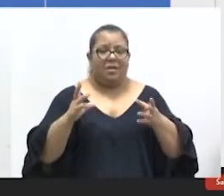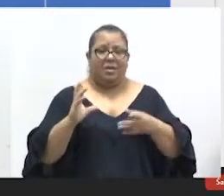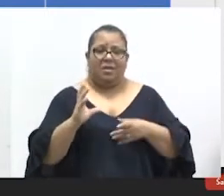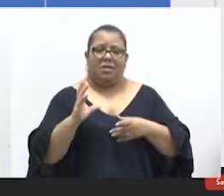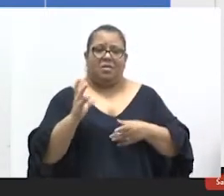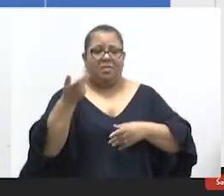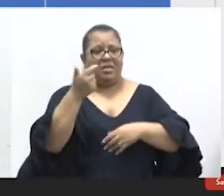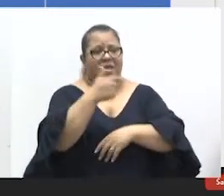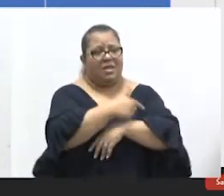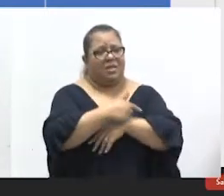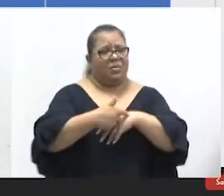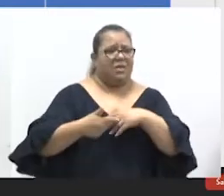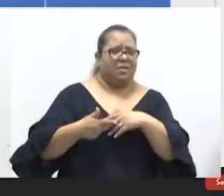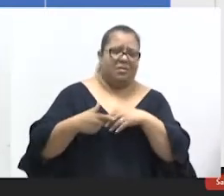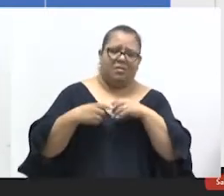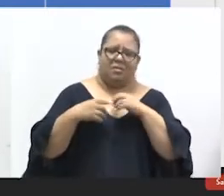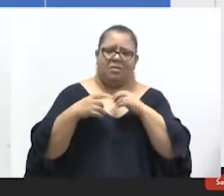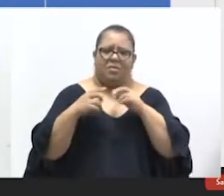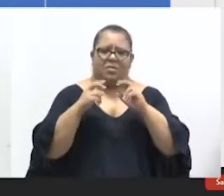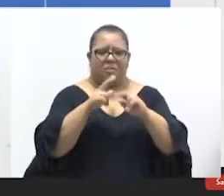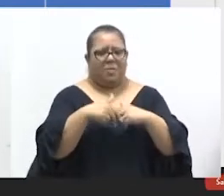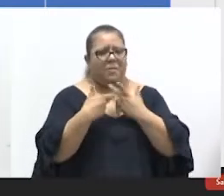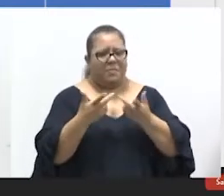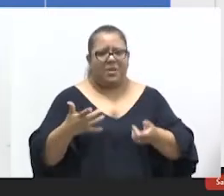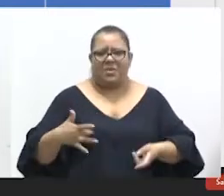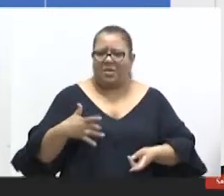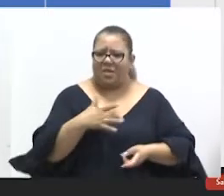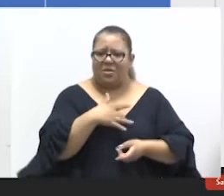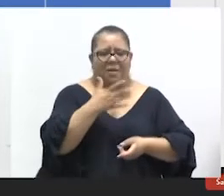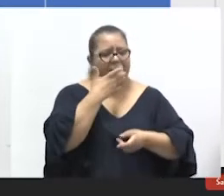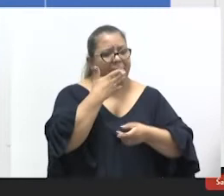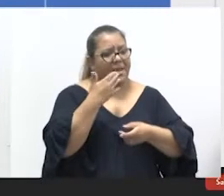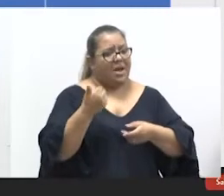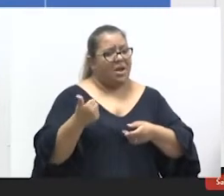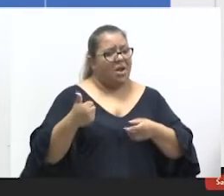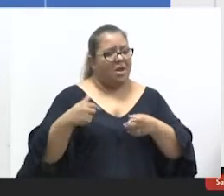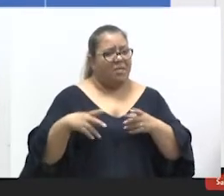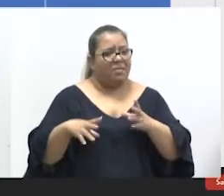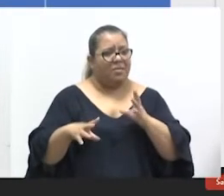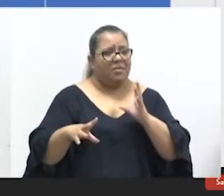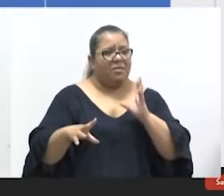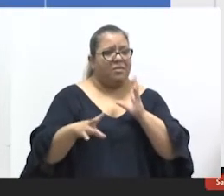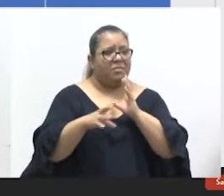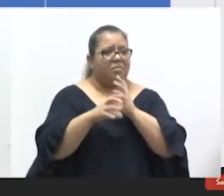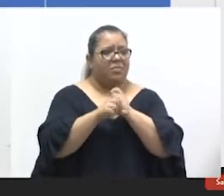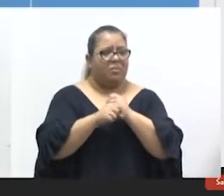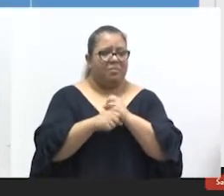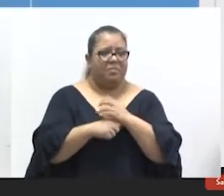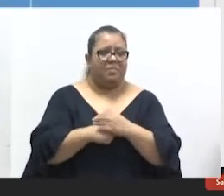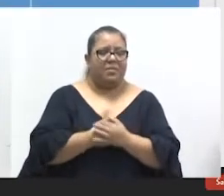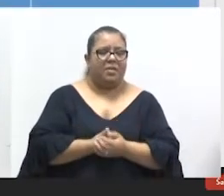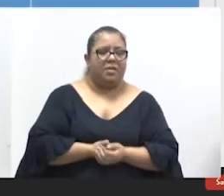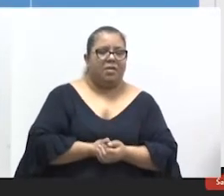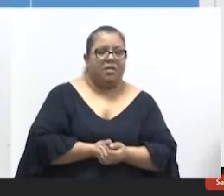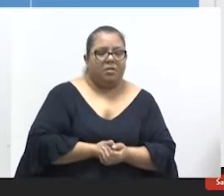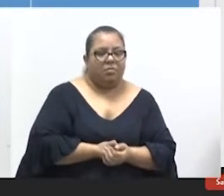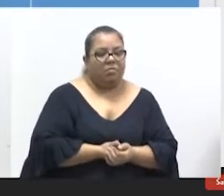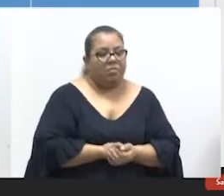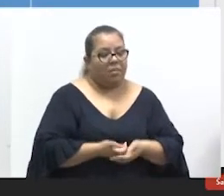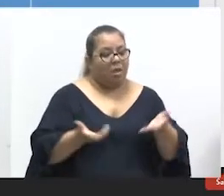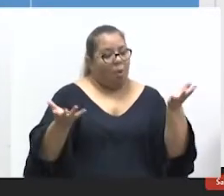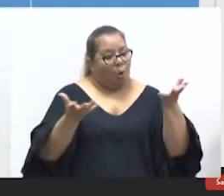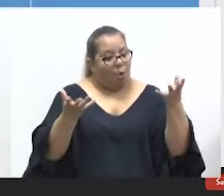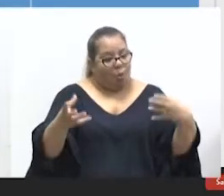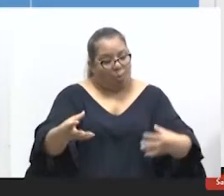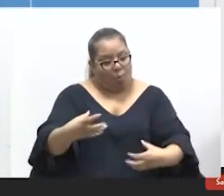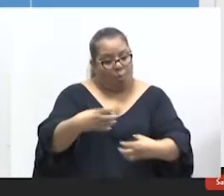a promoção da saúde, poderia melhorar esses dados, como já foi citado. Pode passar. Então, isso